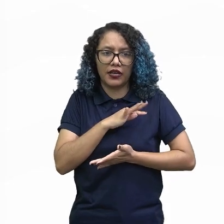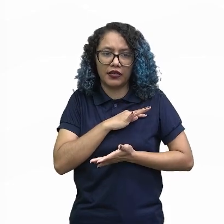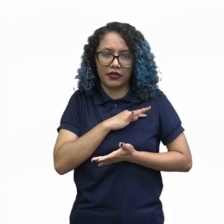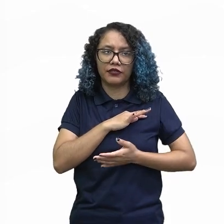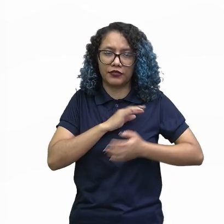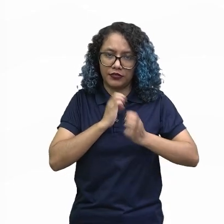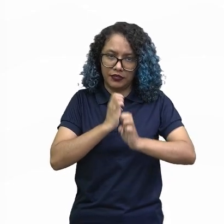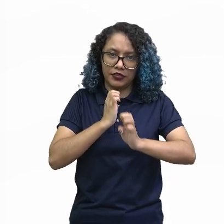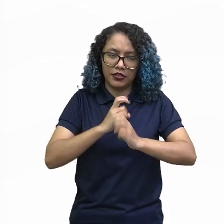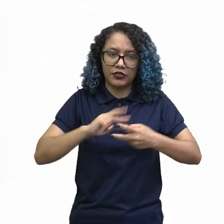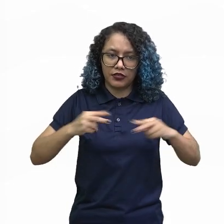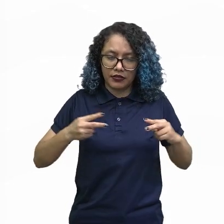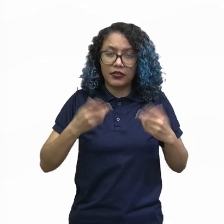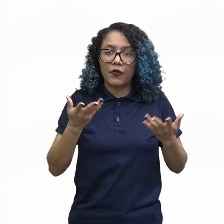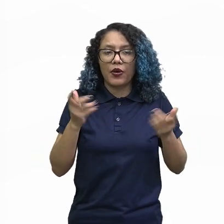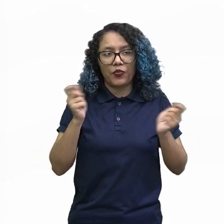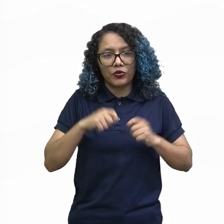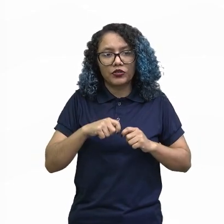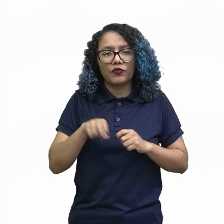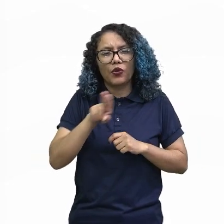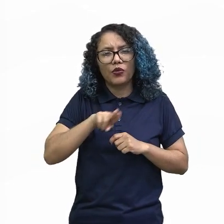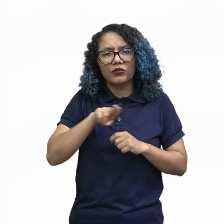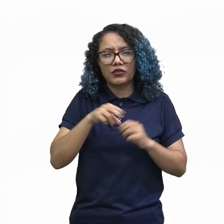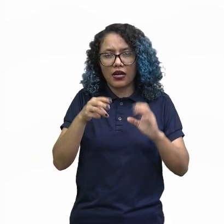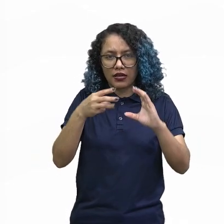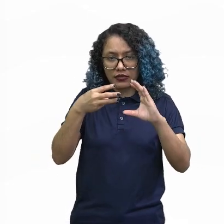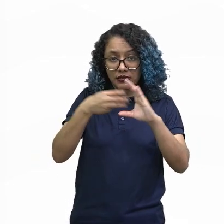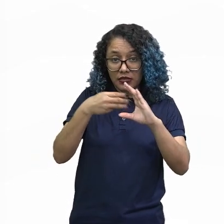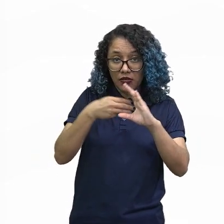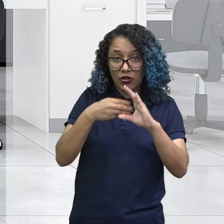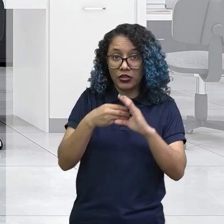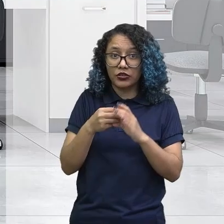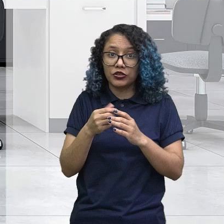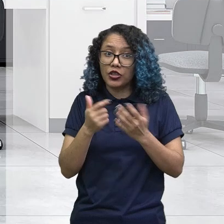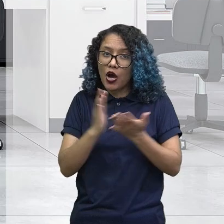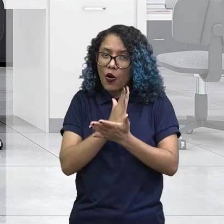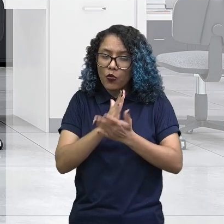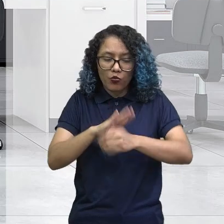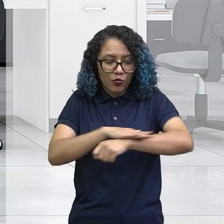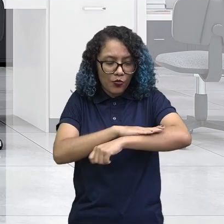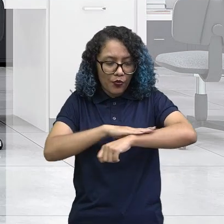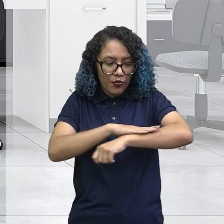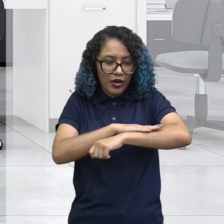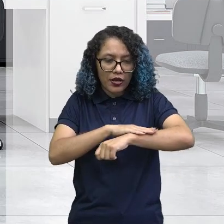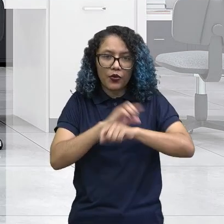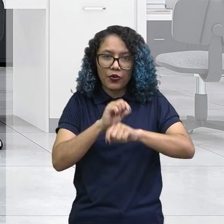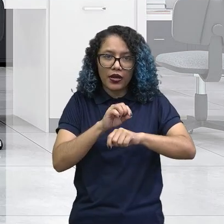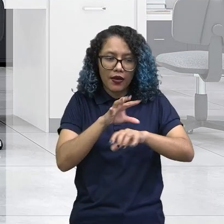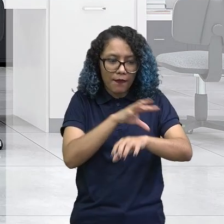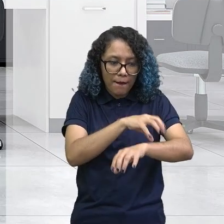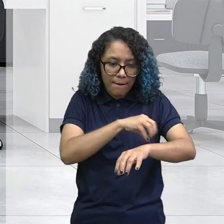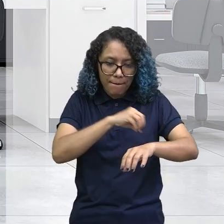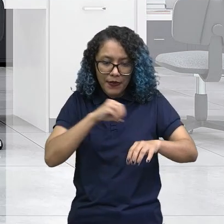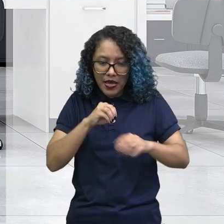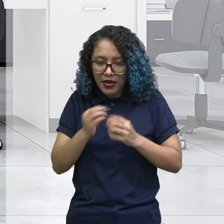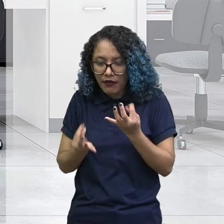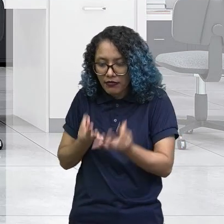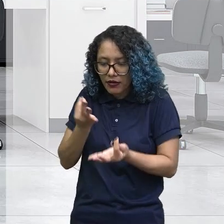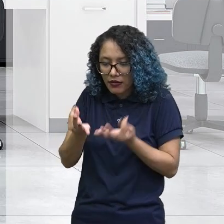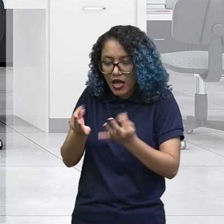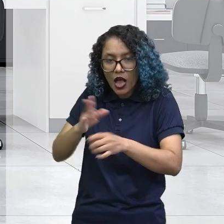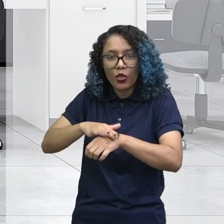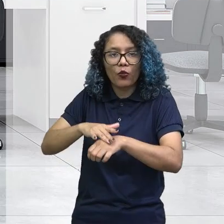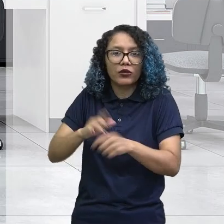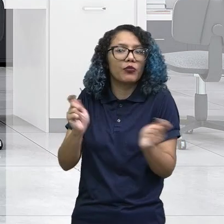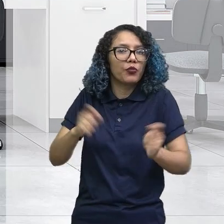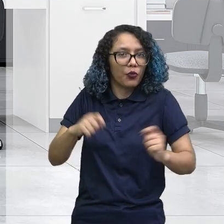engenharia genética. Então é possível a gente utilizar células de alguns tecidos justamente para tratar algumas doenças, por exemplo, né? Então